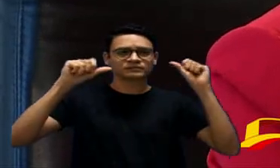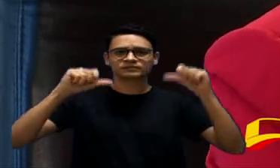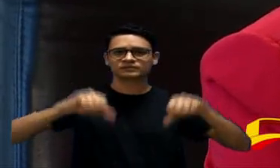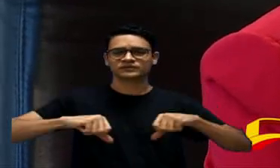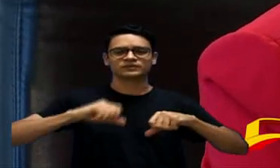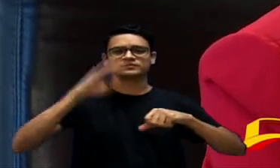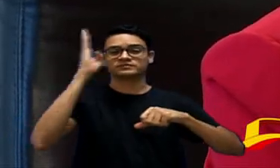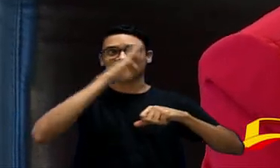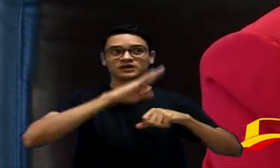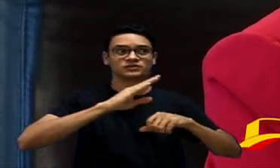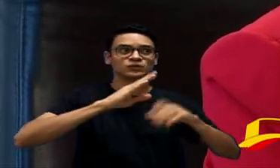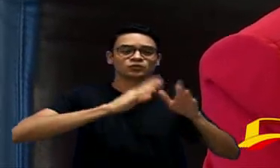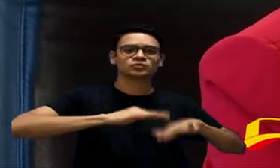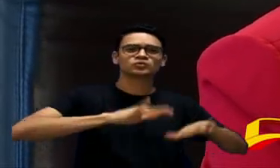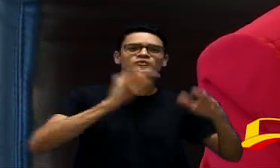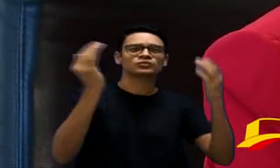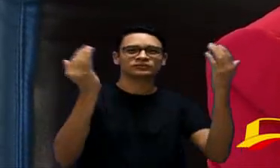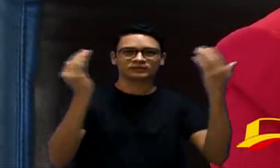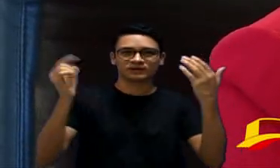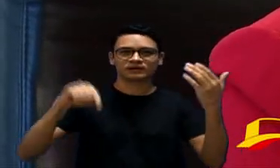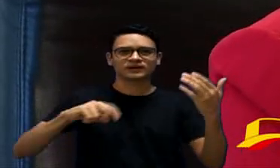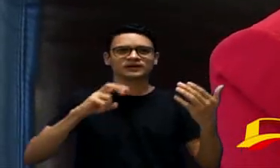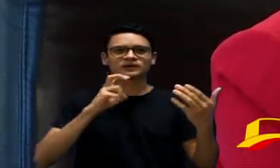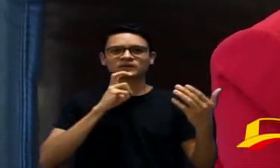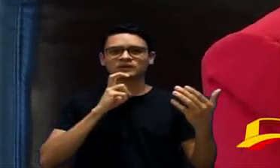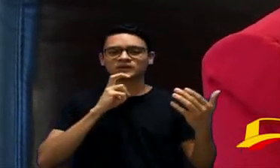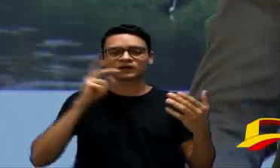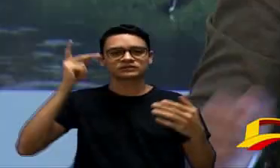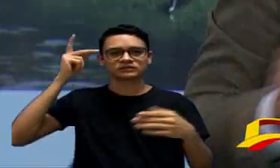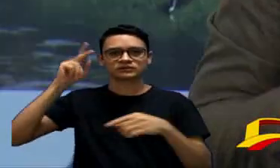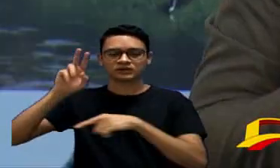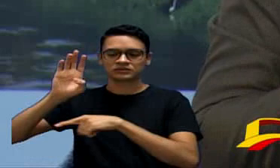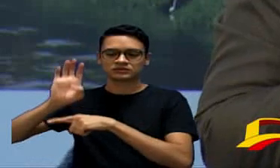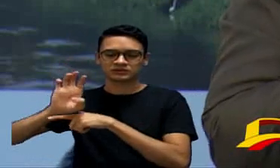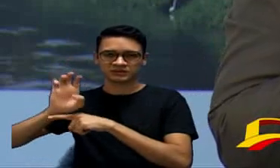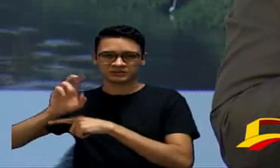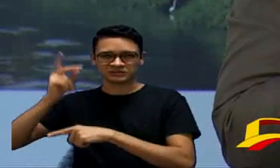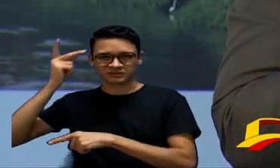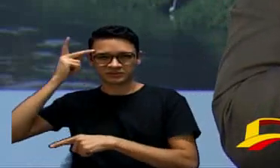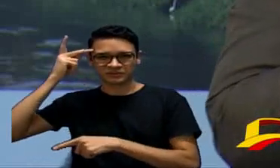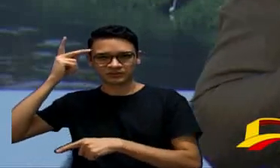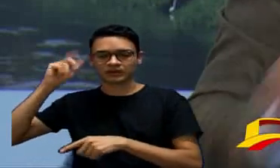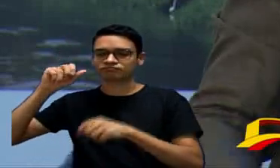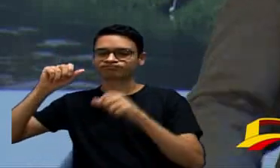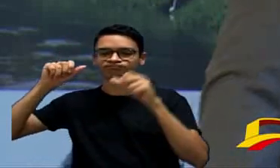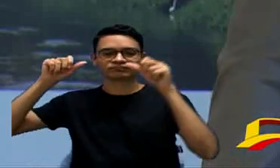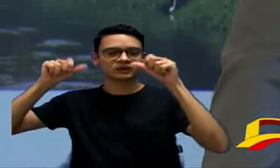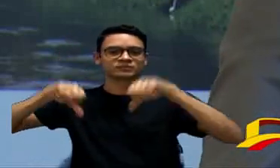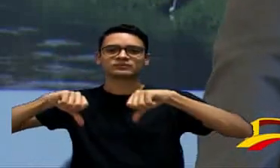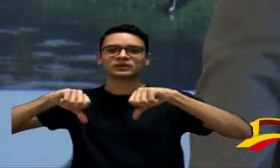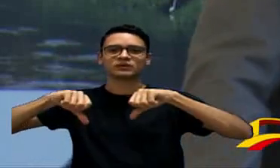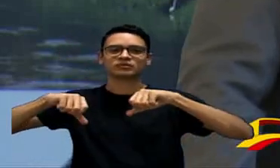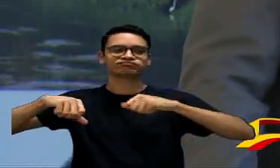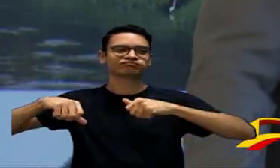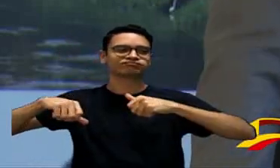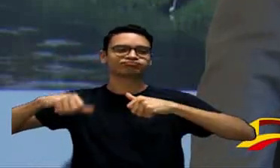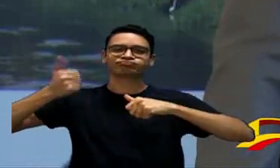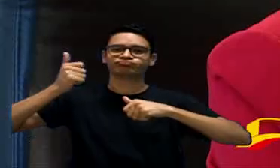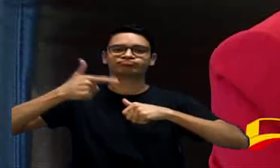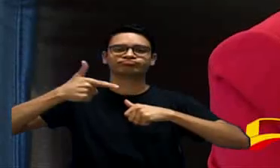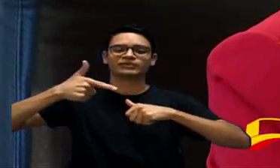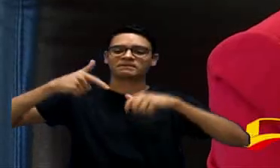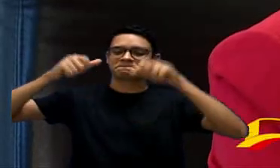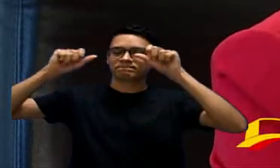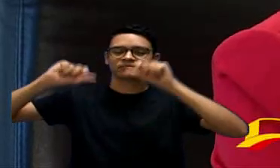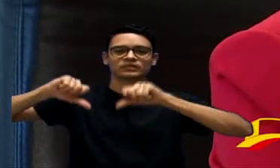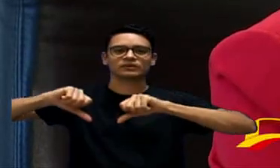estado de São Paulo. Isso tem que ficar claro, isso. Sim. Isso é uma saída que o policial militar faz para ter um